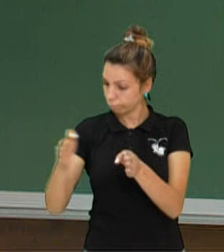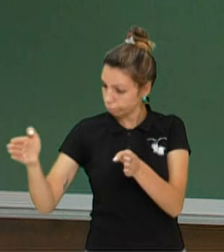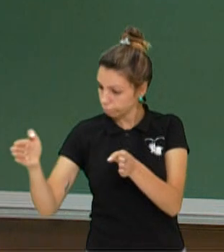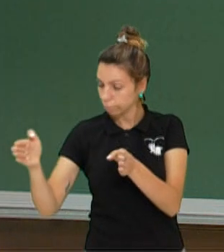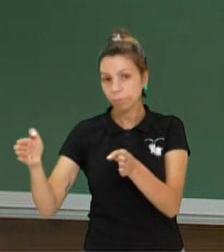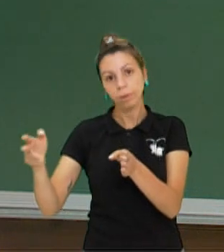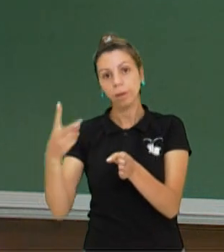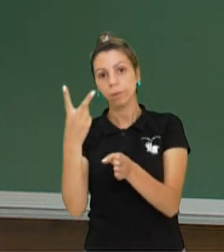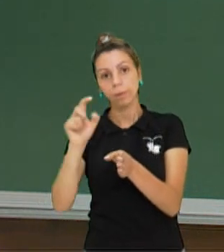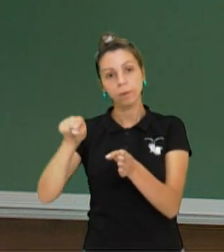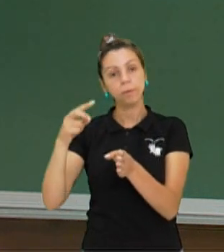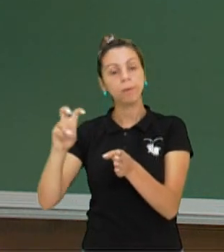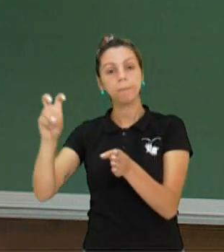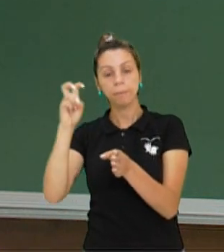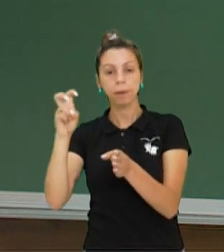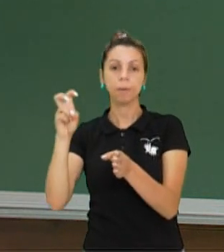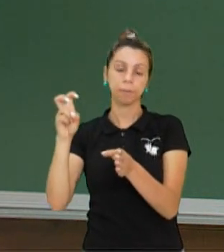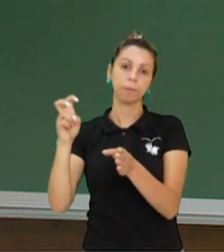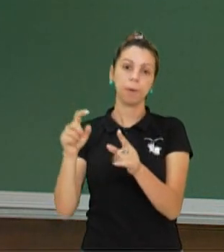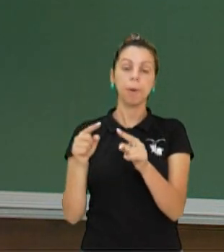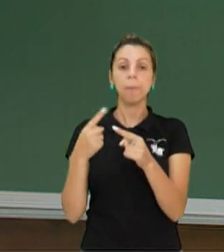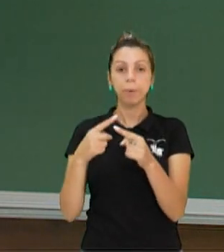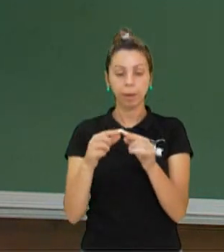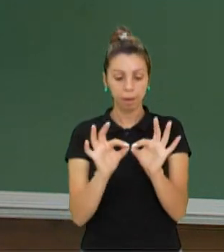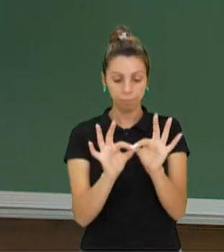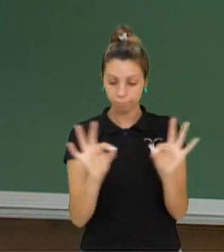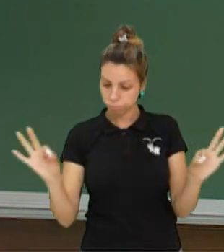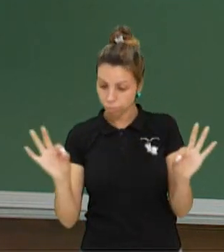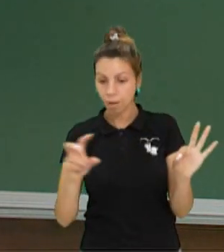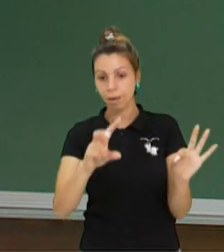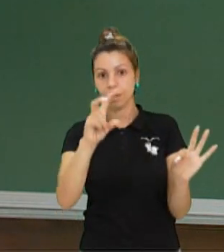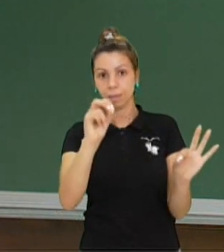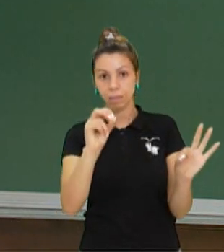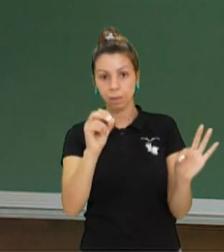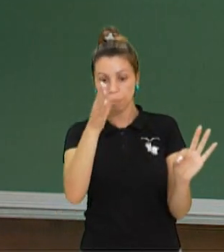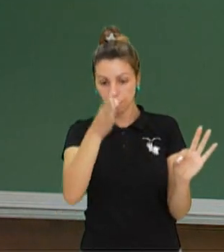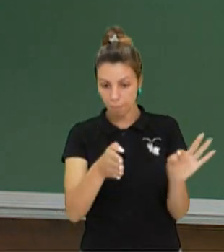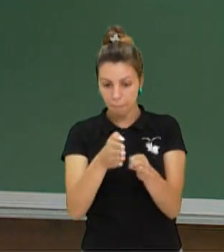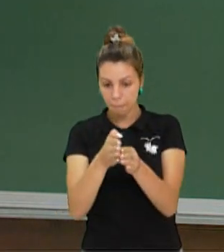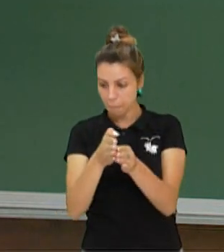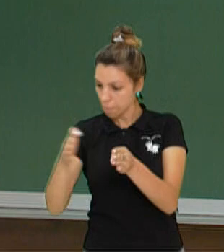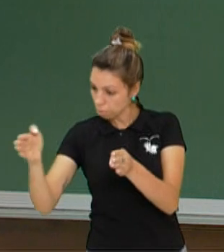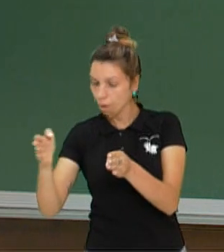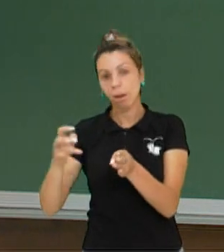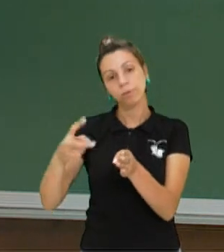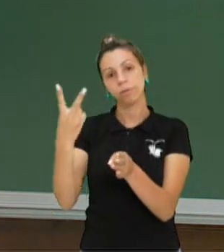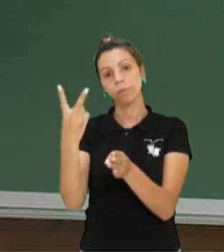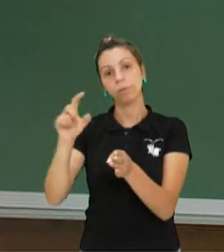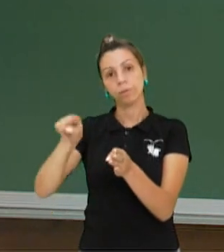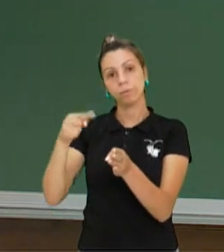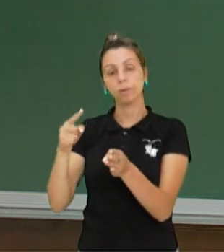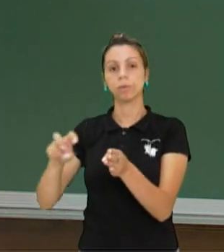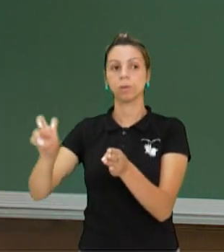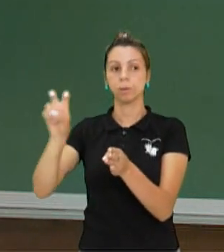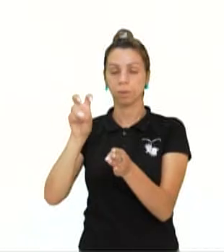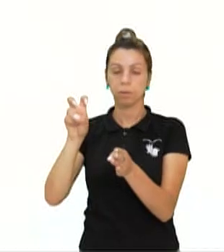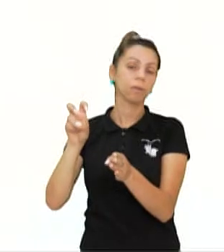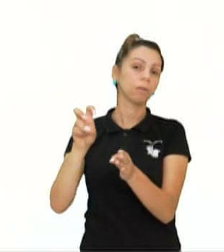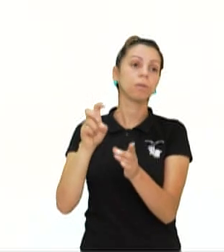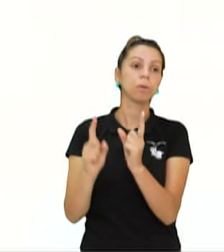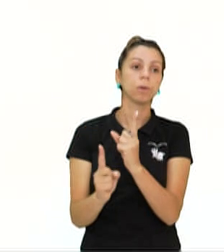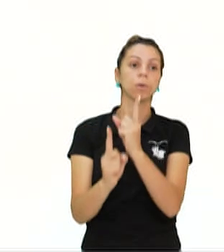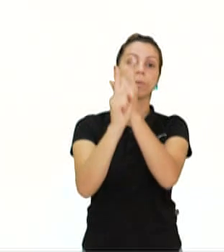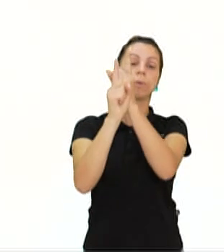ser 2,5, não é isso? Se a gente substituir, então, o V por 50, o R por 2,5, eu vou conseguir